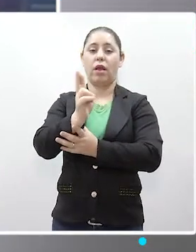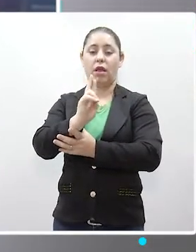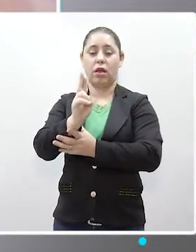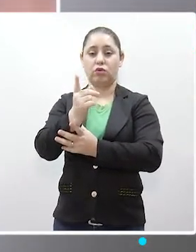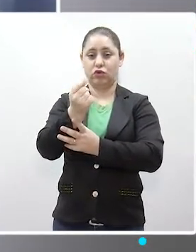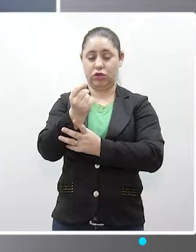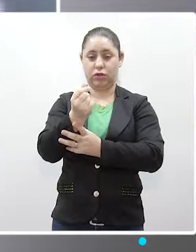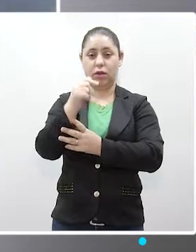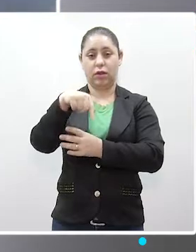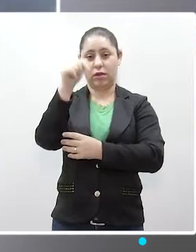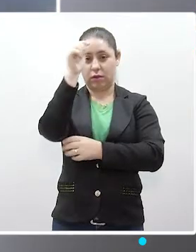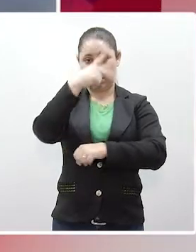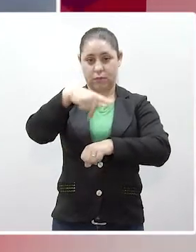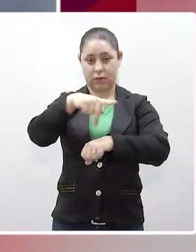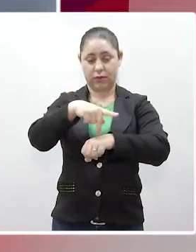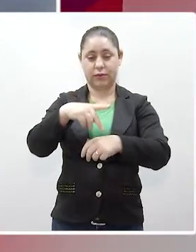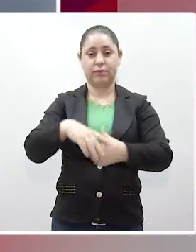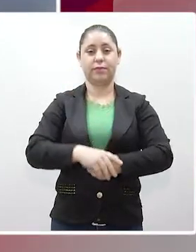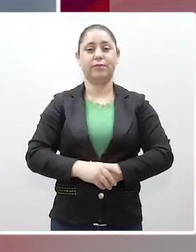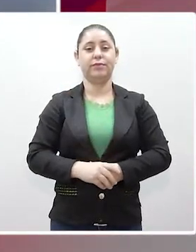gente precisa retomar isso, mas isso é um tema muito...